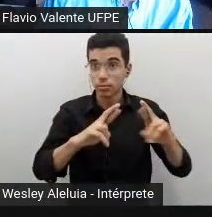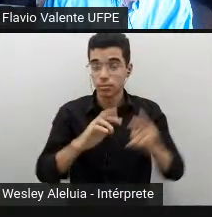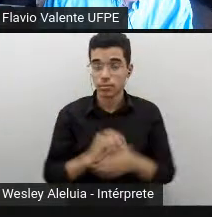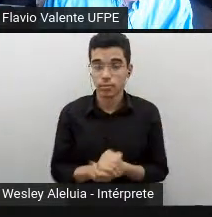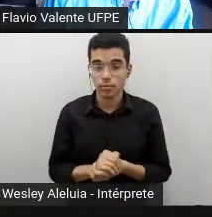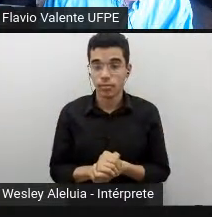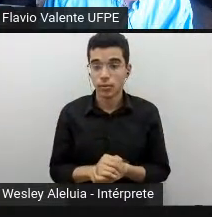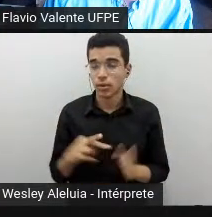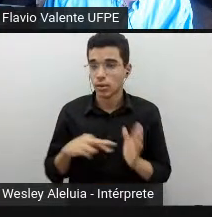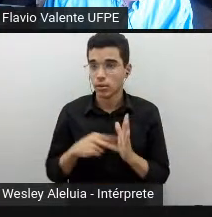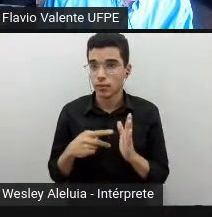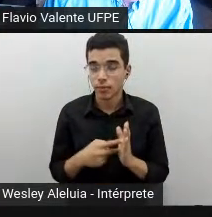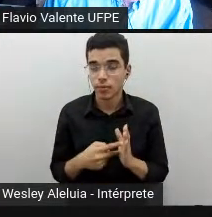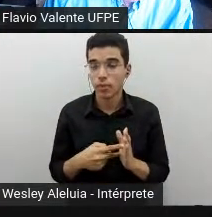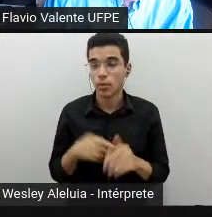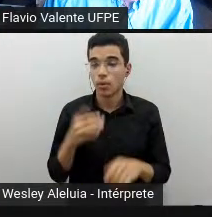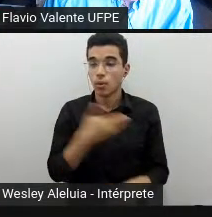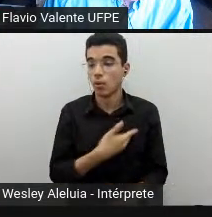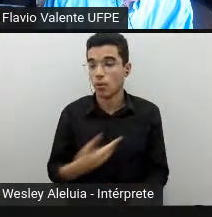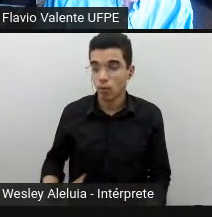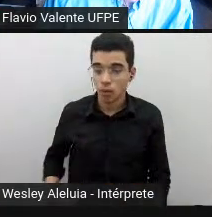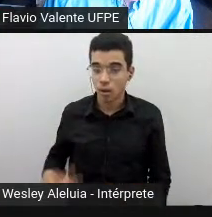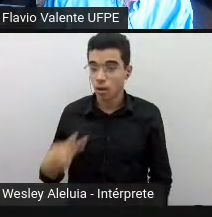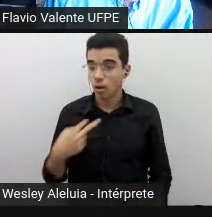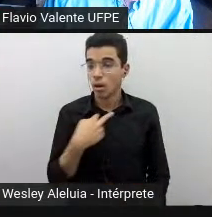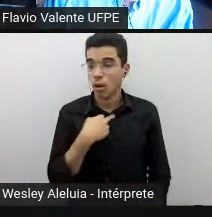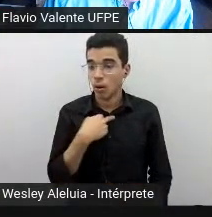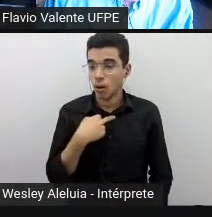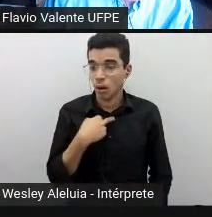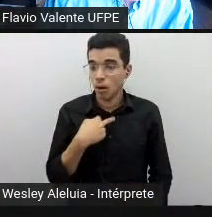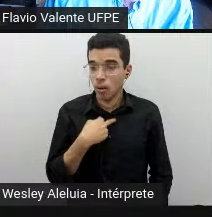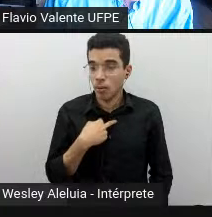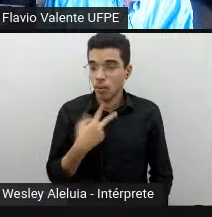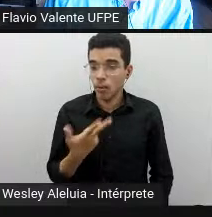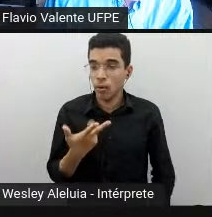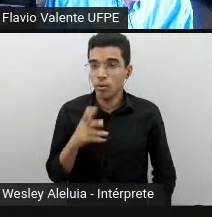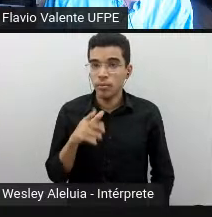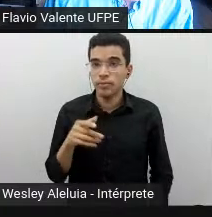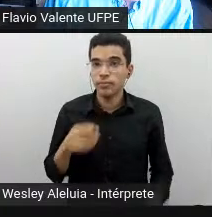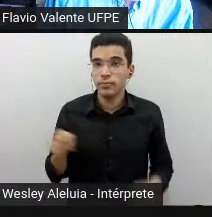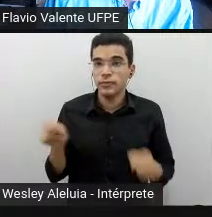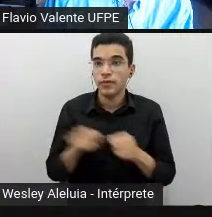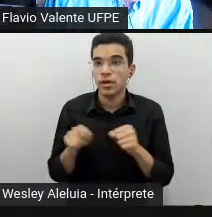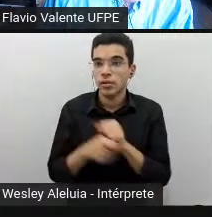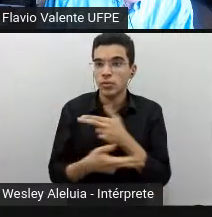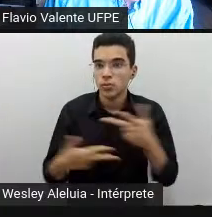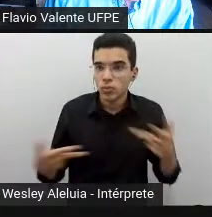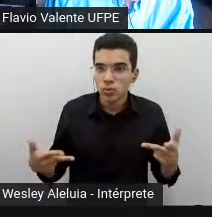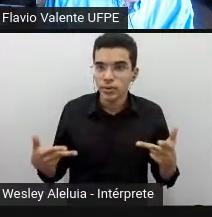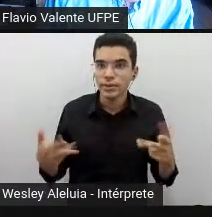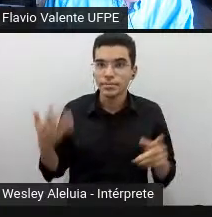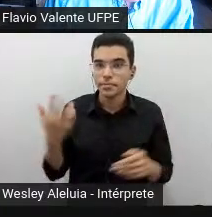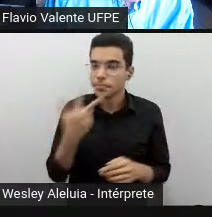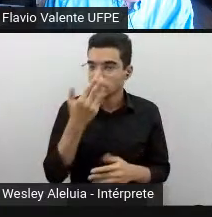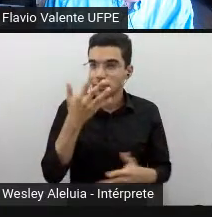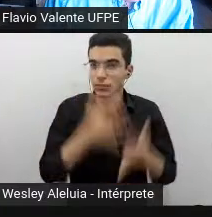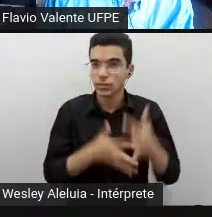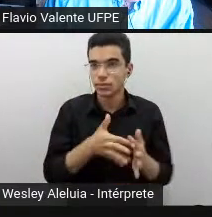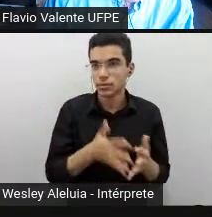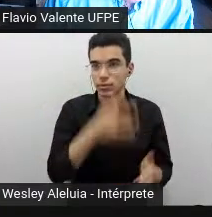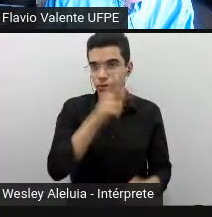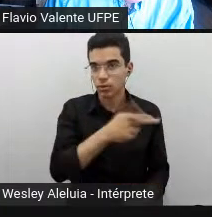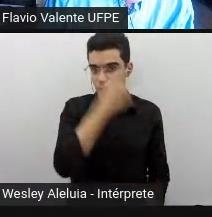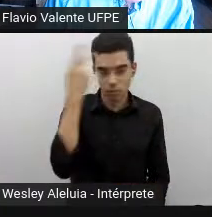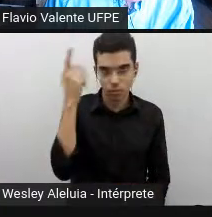não pode adotar qualquer medida que possam resultar na privação da capacidade de indivíduos ou de grupos de prover sua própria